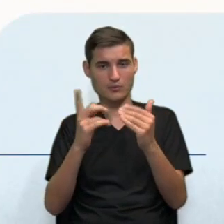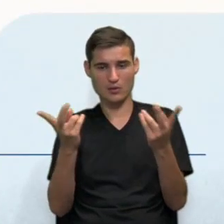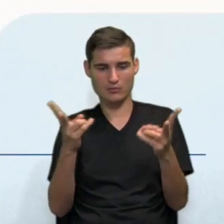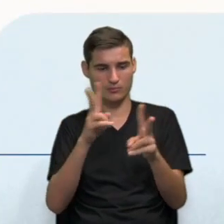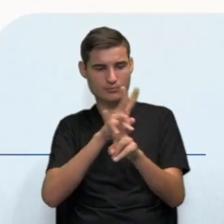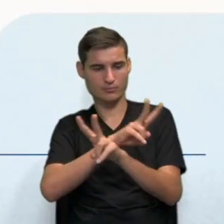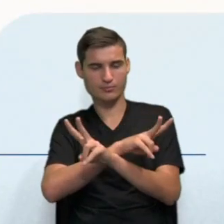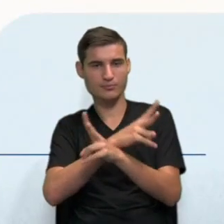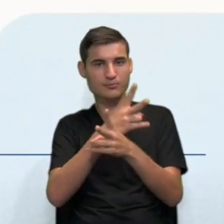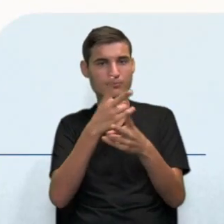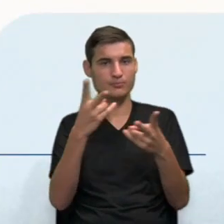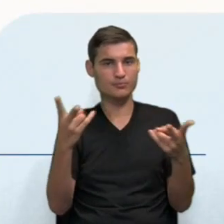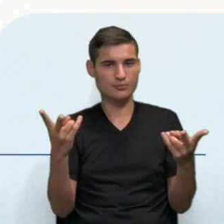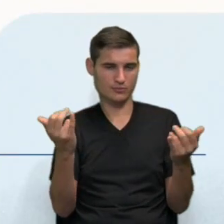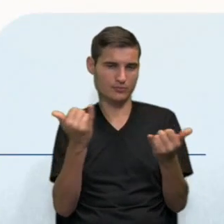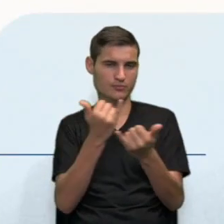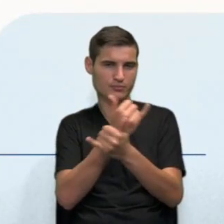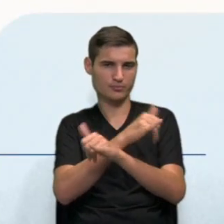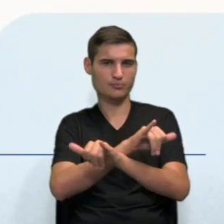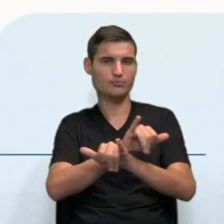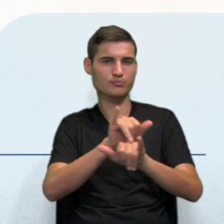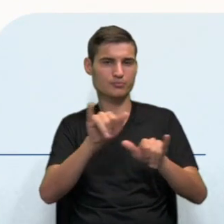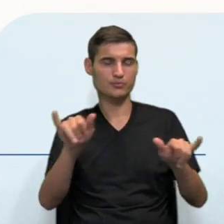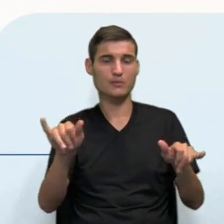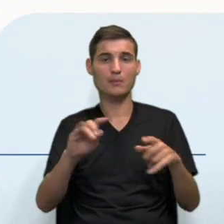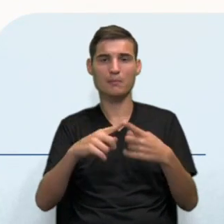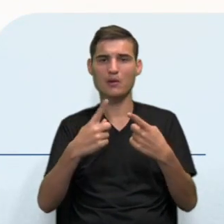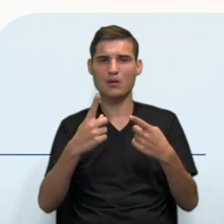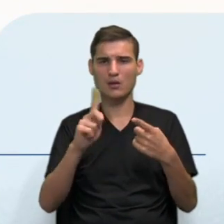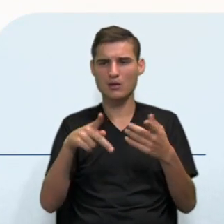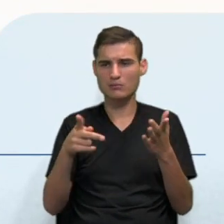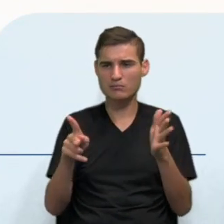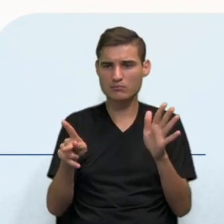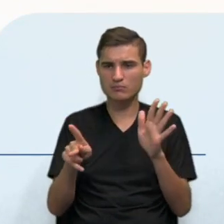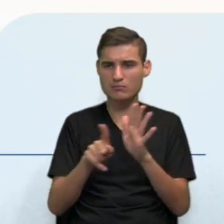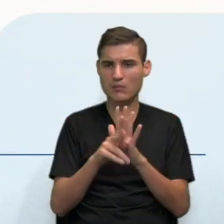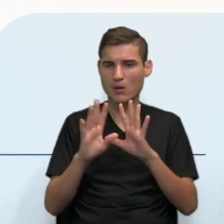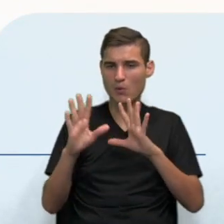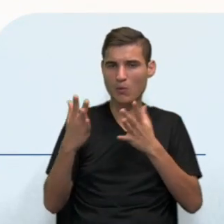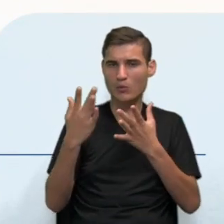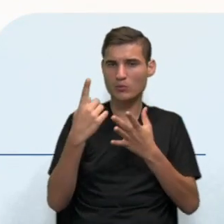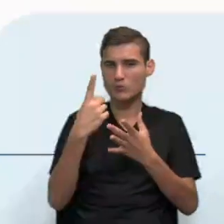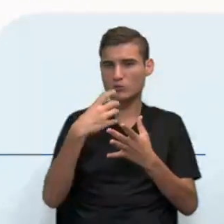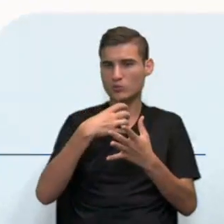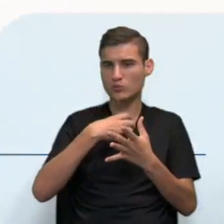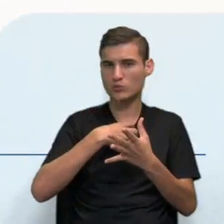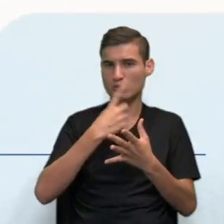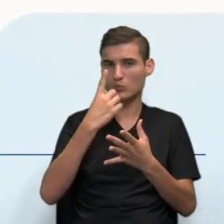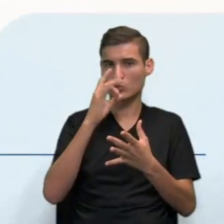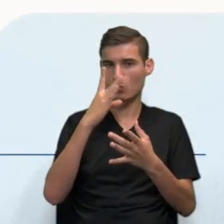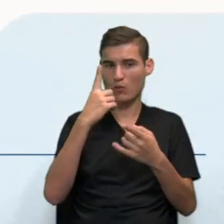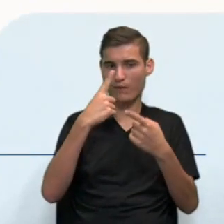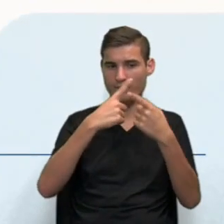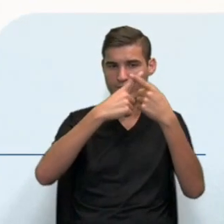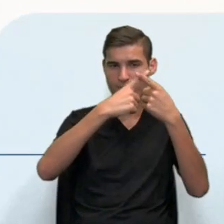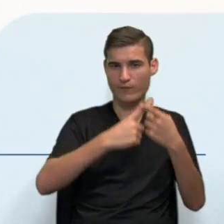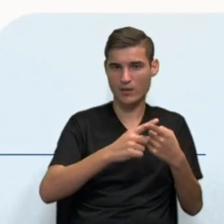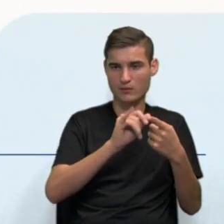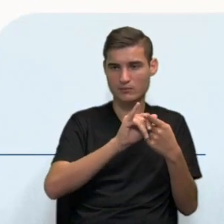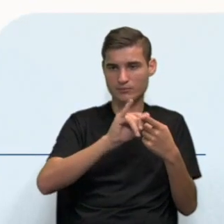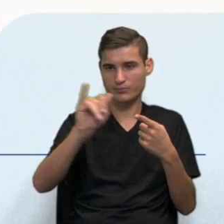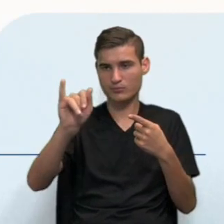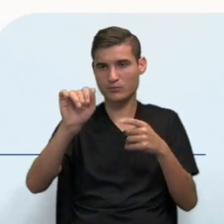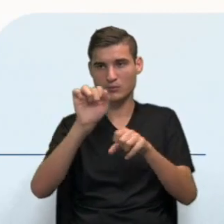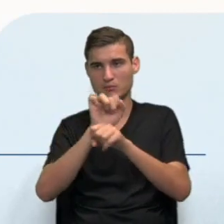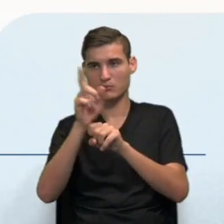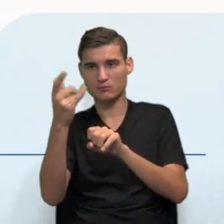outro. Mas será que essa transmissão tem que acontecer simultânea? Será que essa transmissão tem que ser, pode ser de um sentido de cada vez?